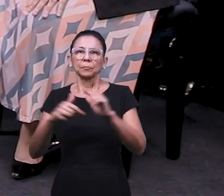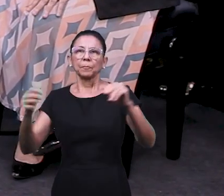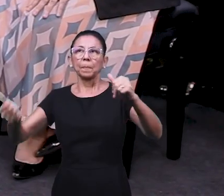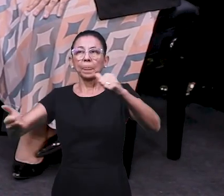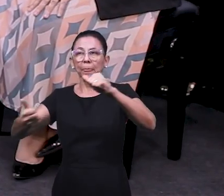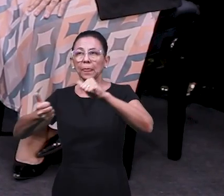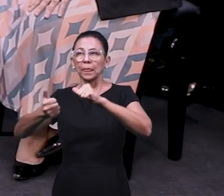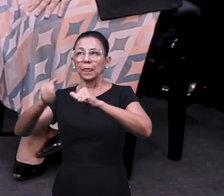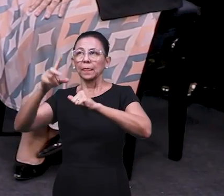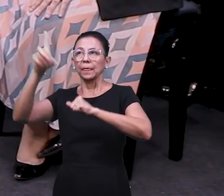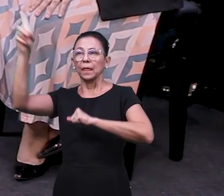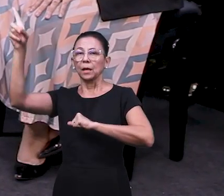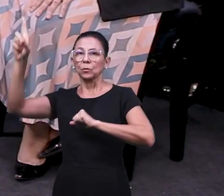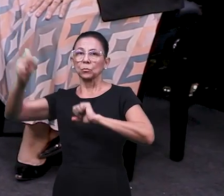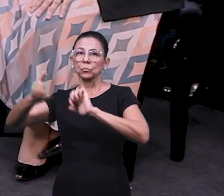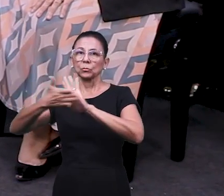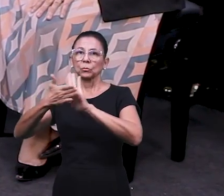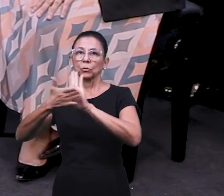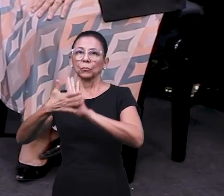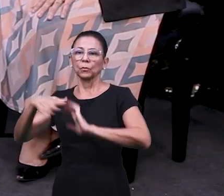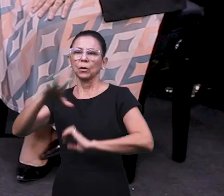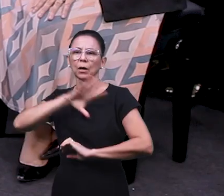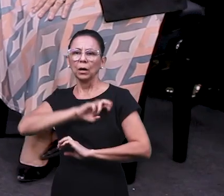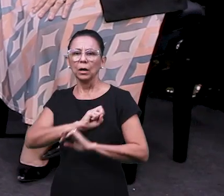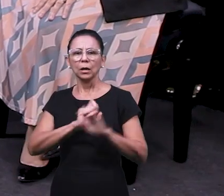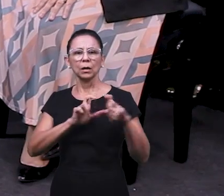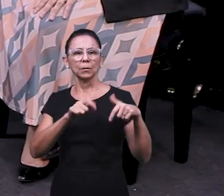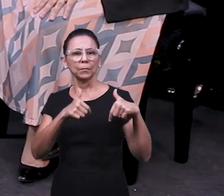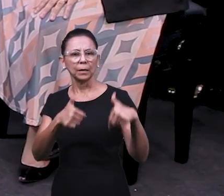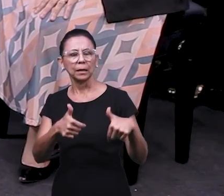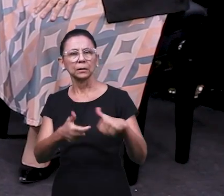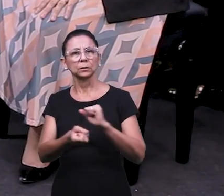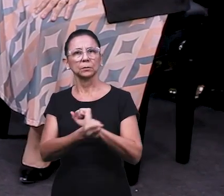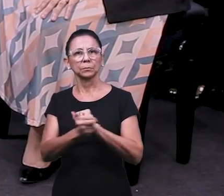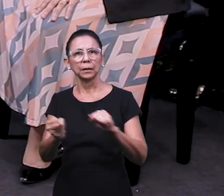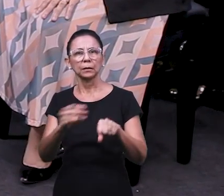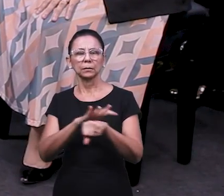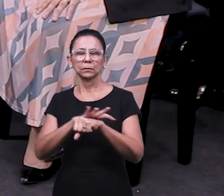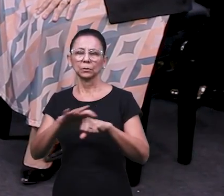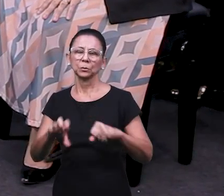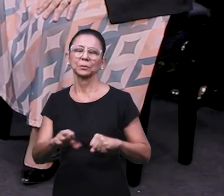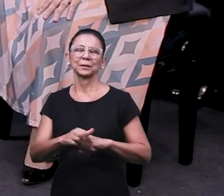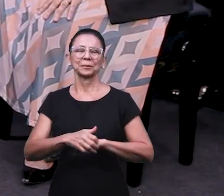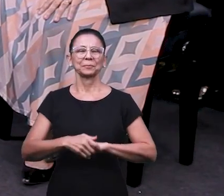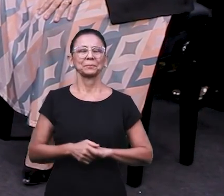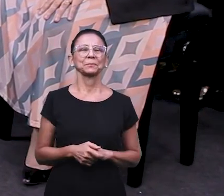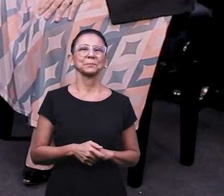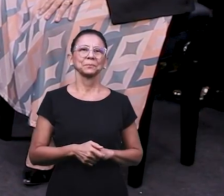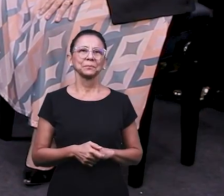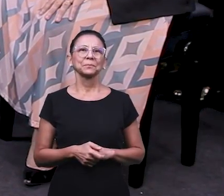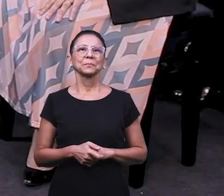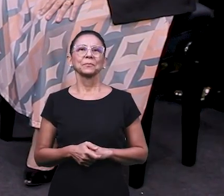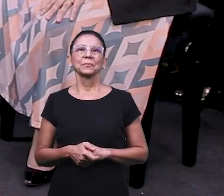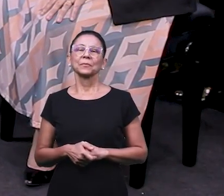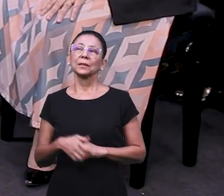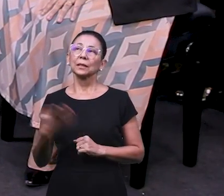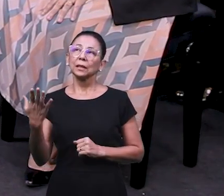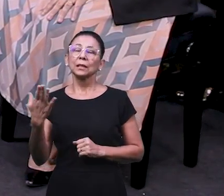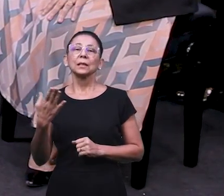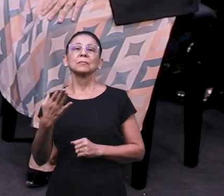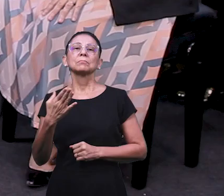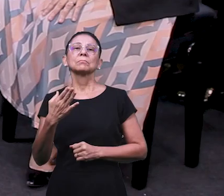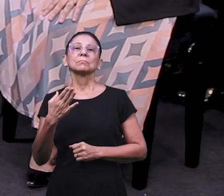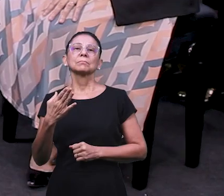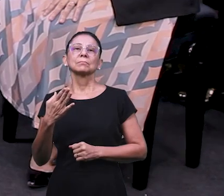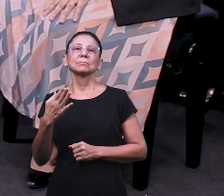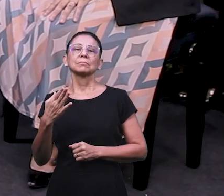meio do louvor. Então, onde há espaço para o louvor, há espaço para Deus habitar, realizar a sua obra e